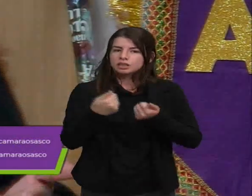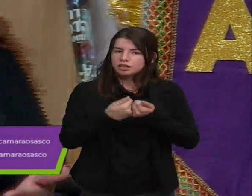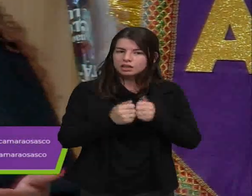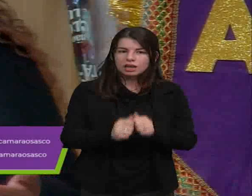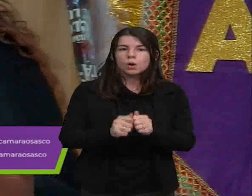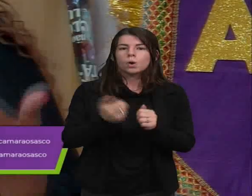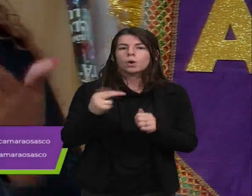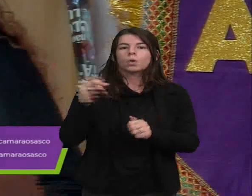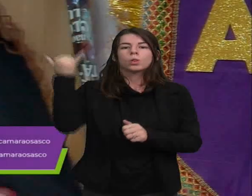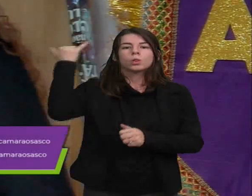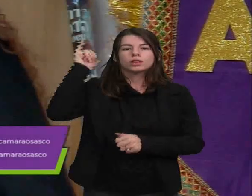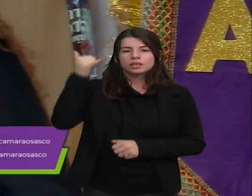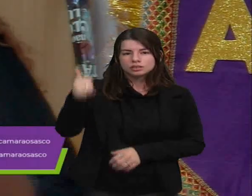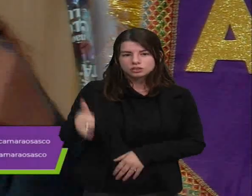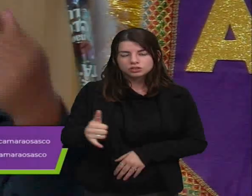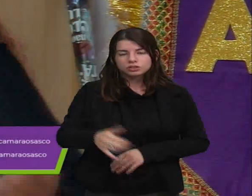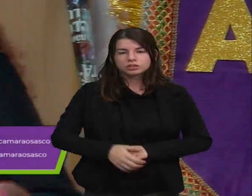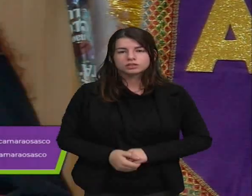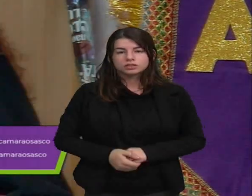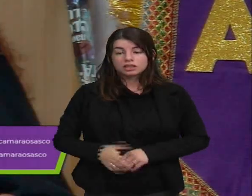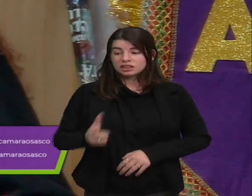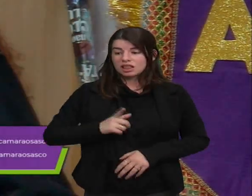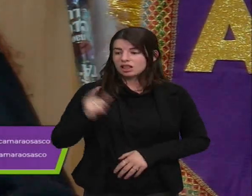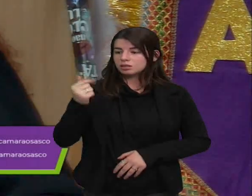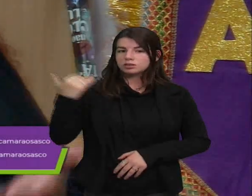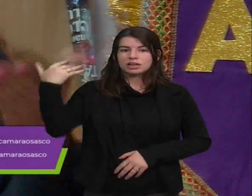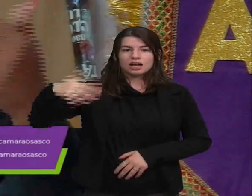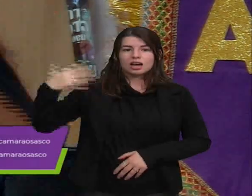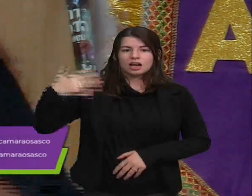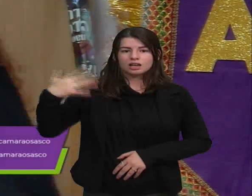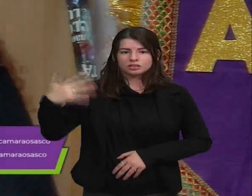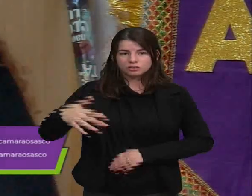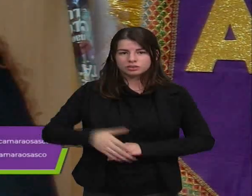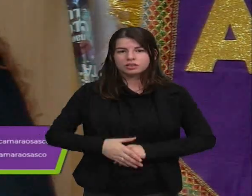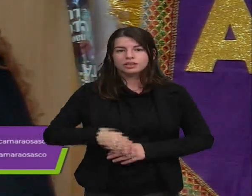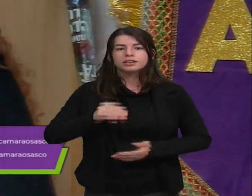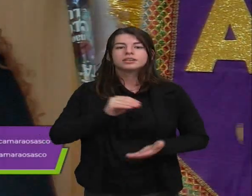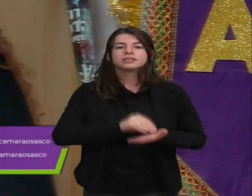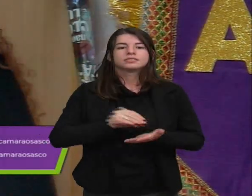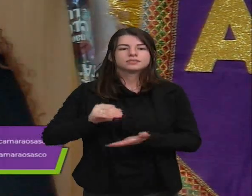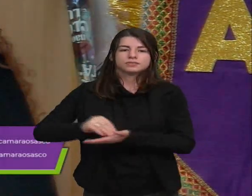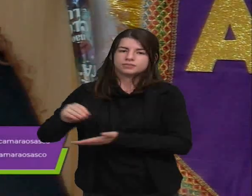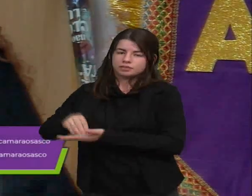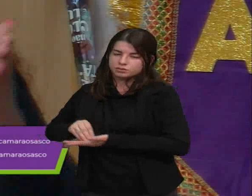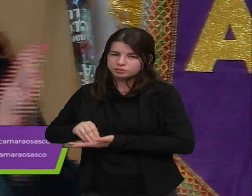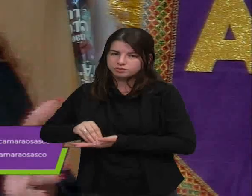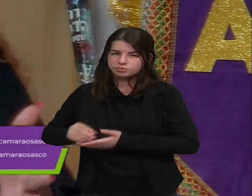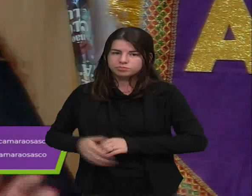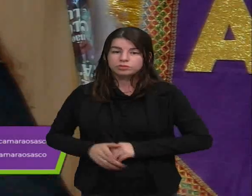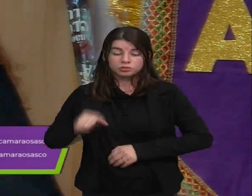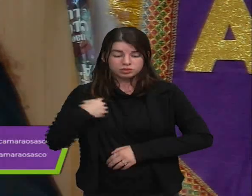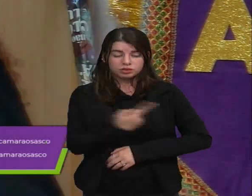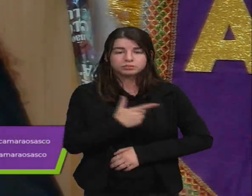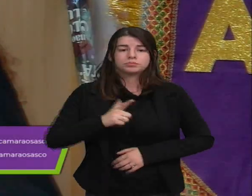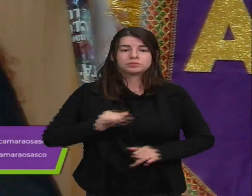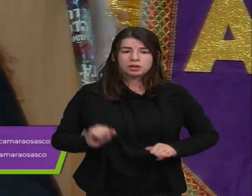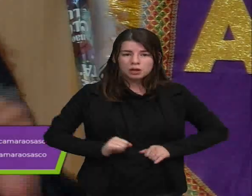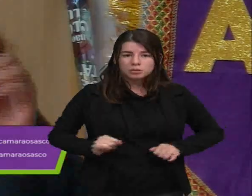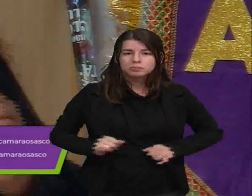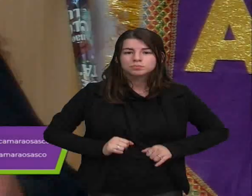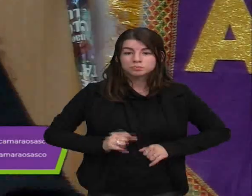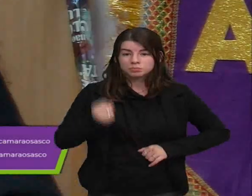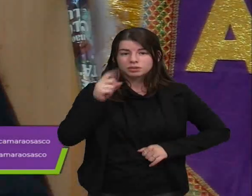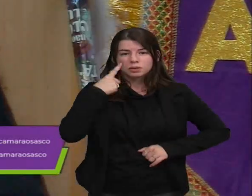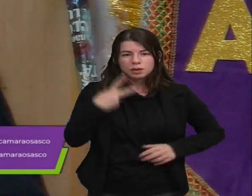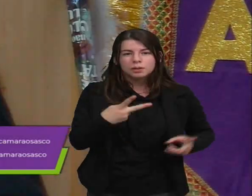elétrica e traz para a gente um custo maior e uma efetividade muito menor desses serviços a gente está aqui sofrendo com a via